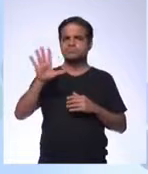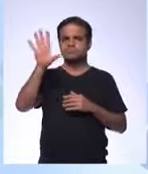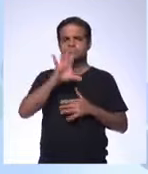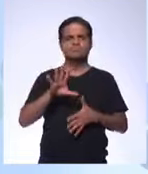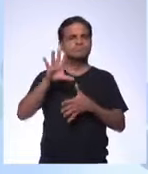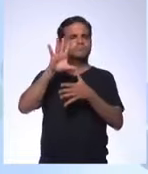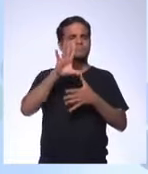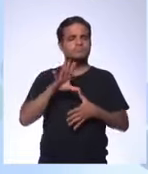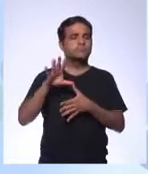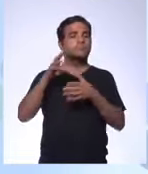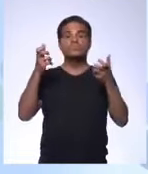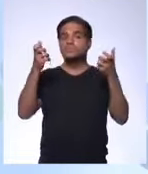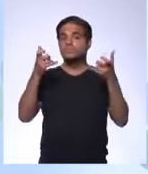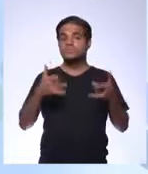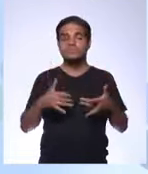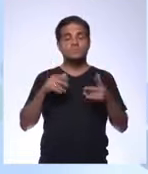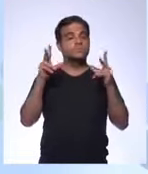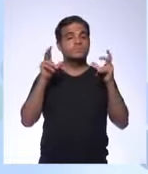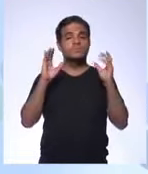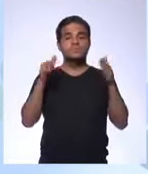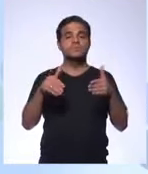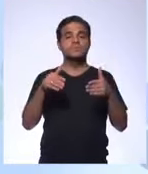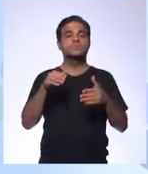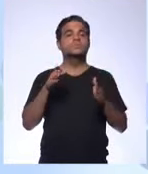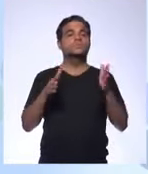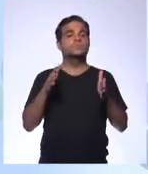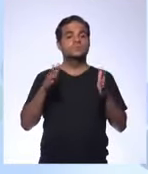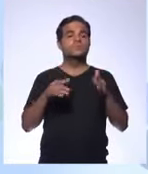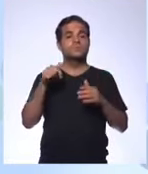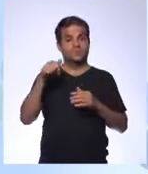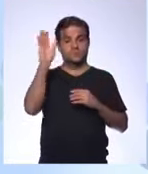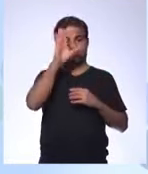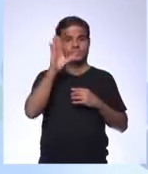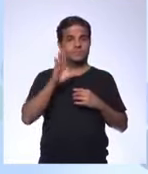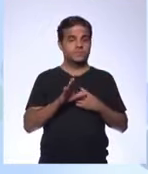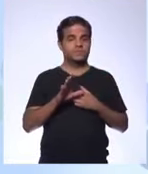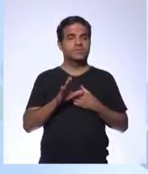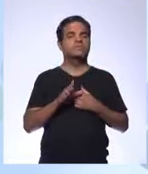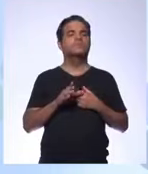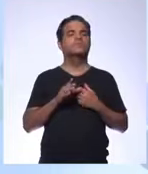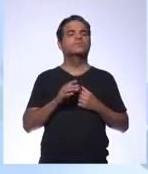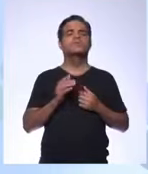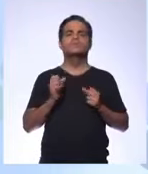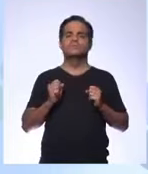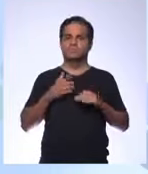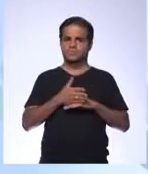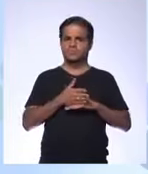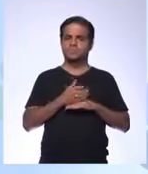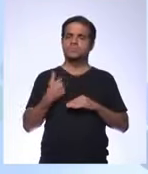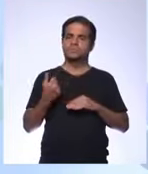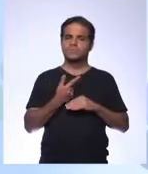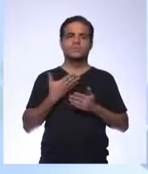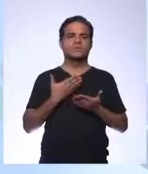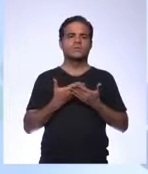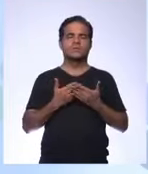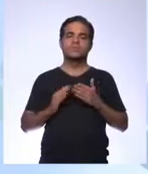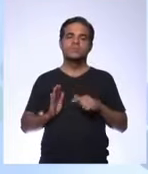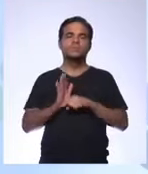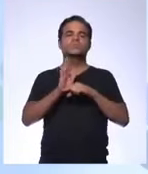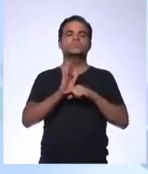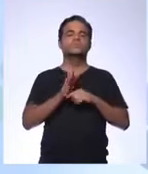Latina. Hoje falaremos exclusivamente da ditadura aqui no Brasil. Para participar da nossa aula,